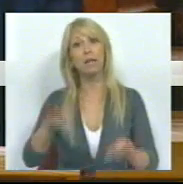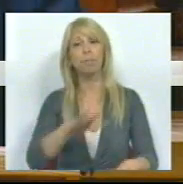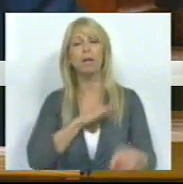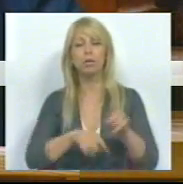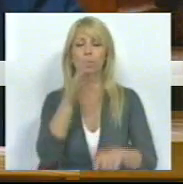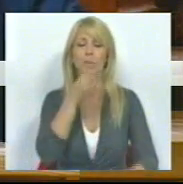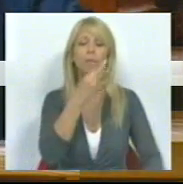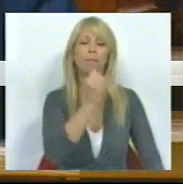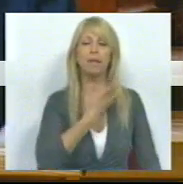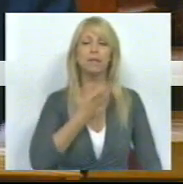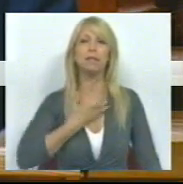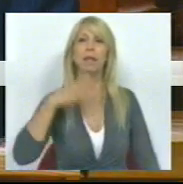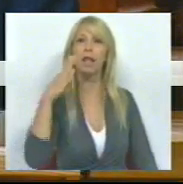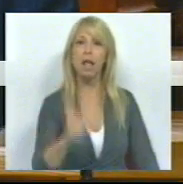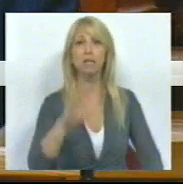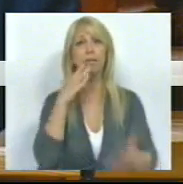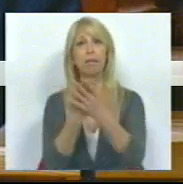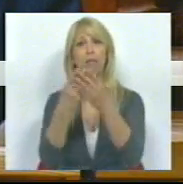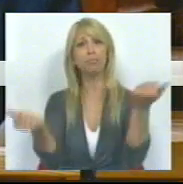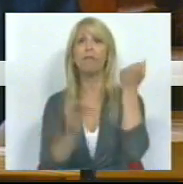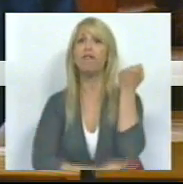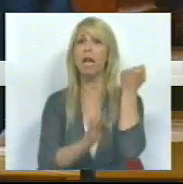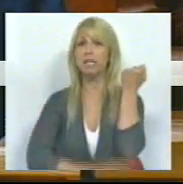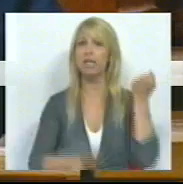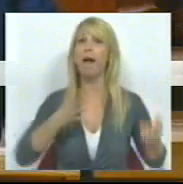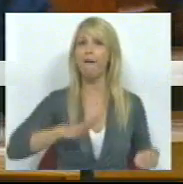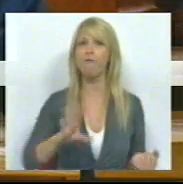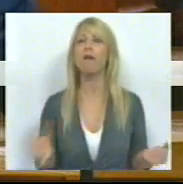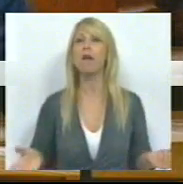PSD, CDS, para extinguir as freguesias. De facto,